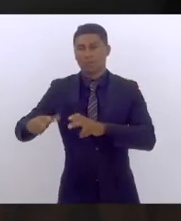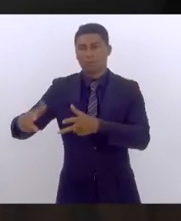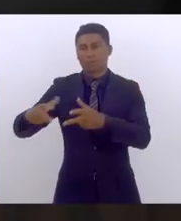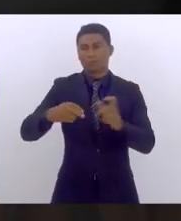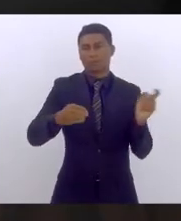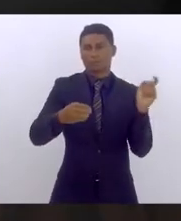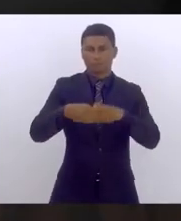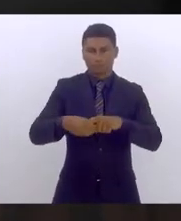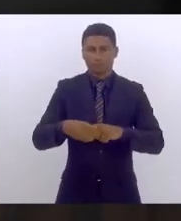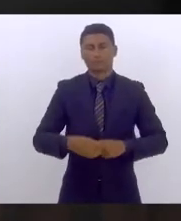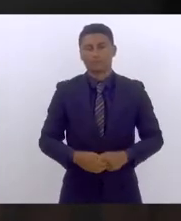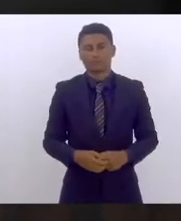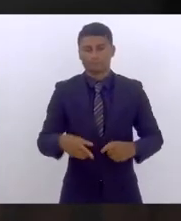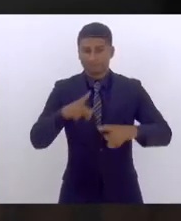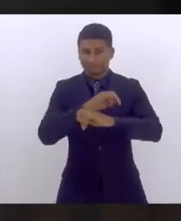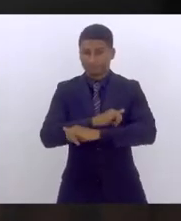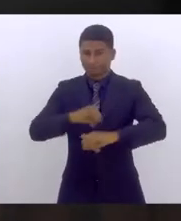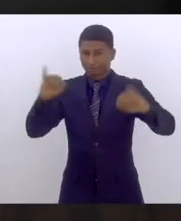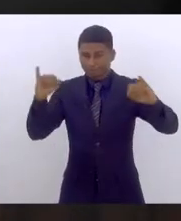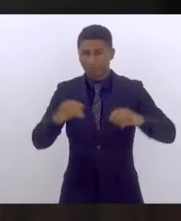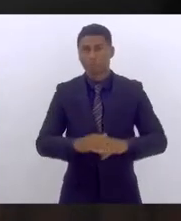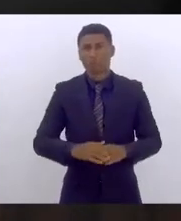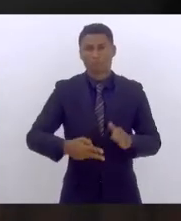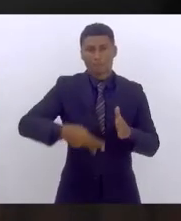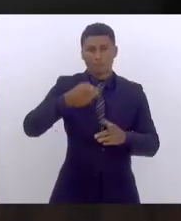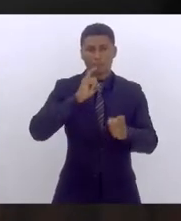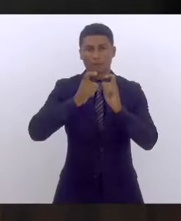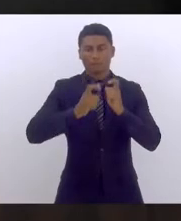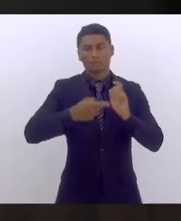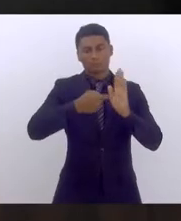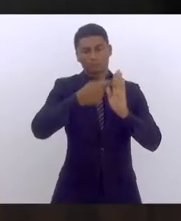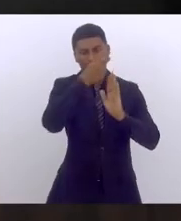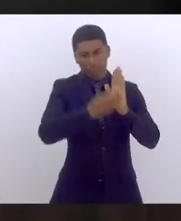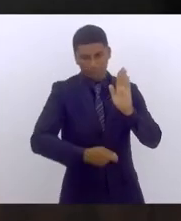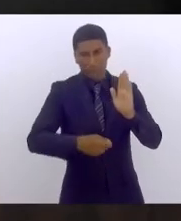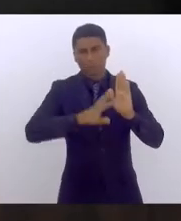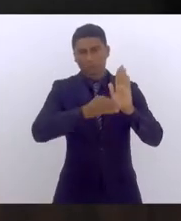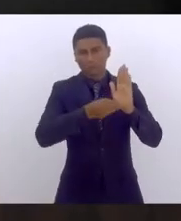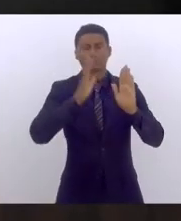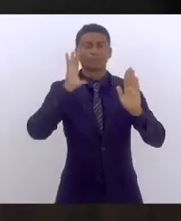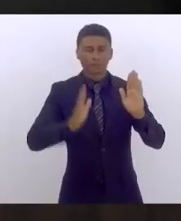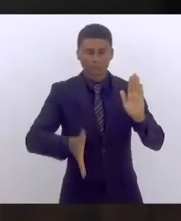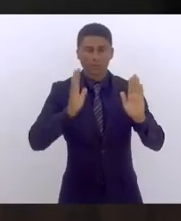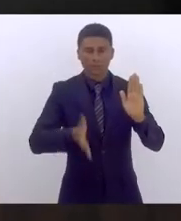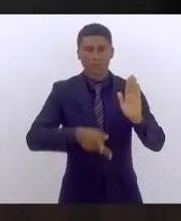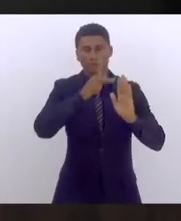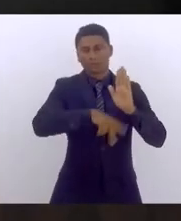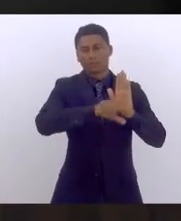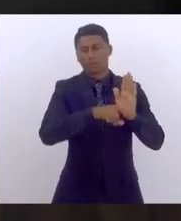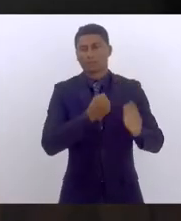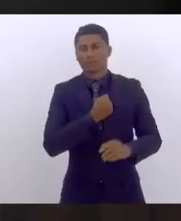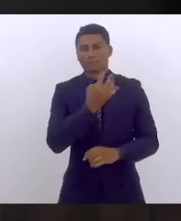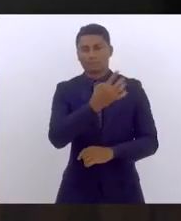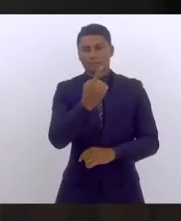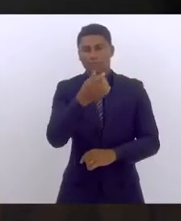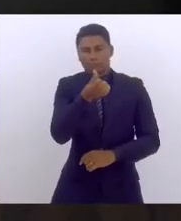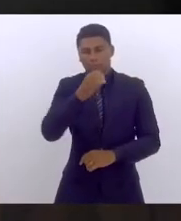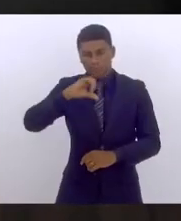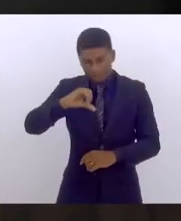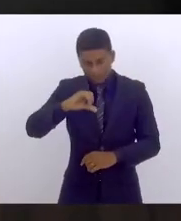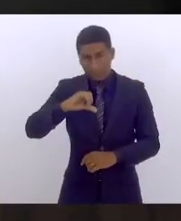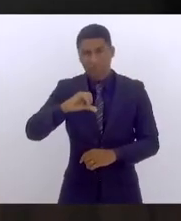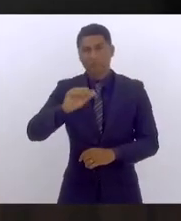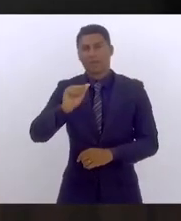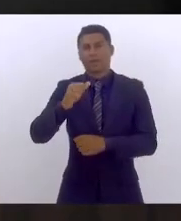comissões. Anuncio em tramitação ordinária em segunda discussão, redação do vencido, assim emendado. Projeto de lei número 4196-A de